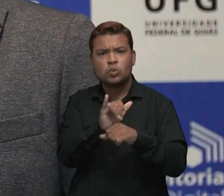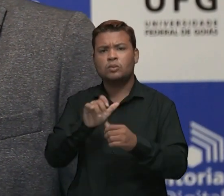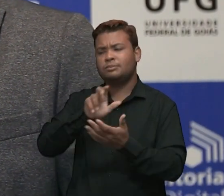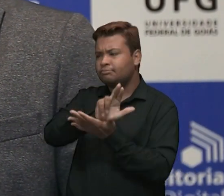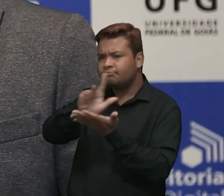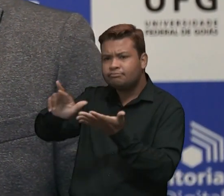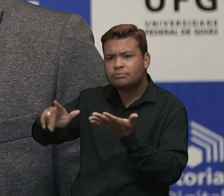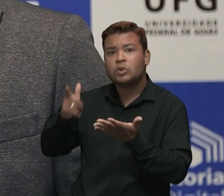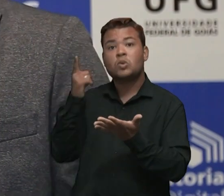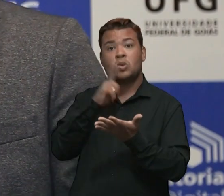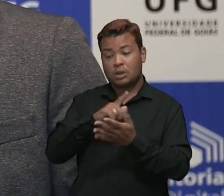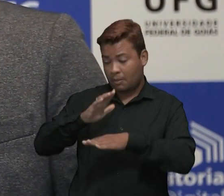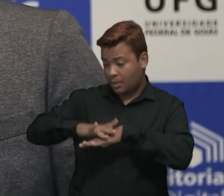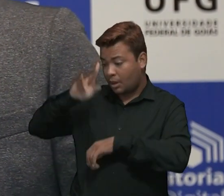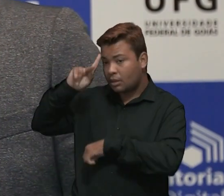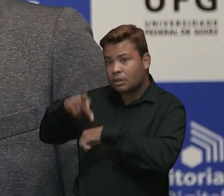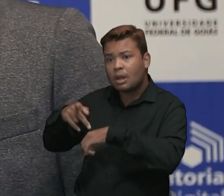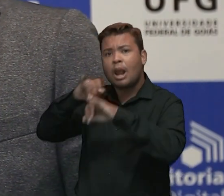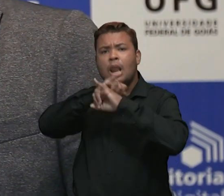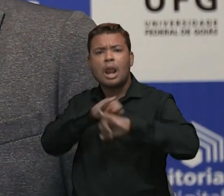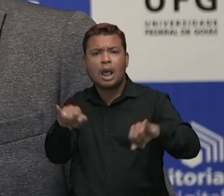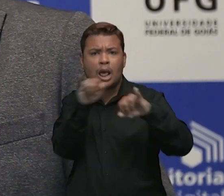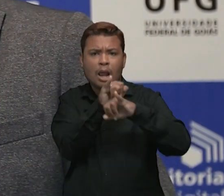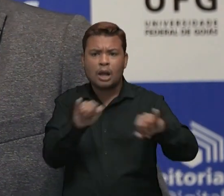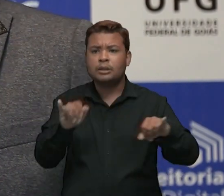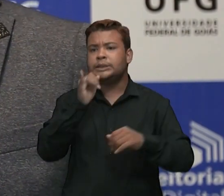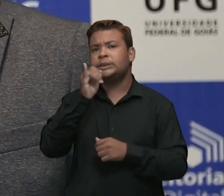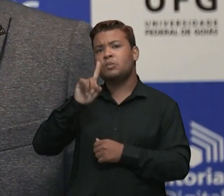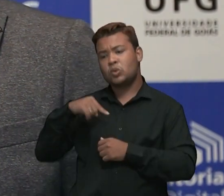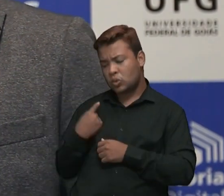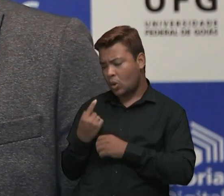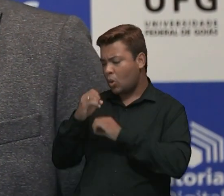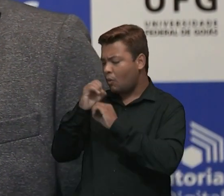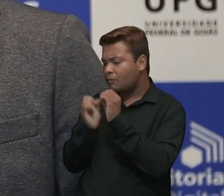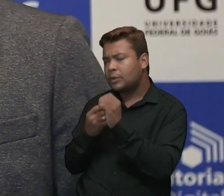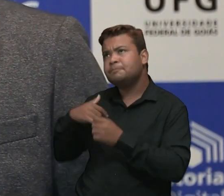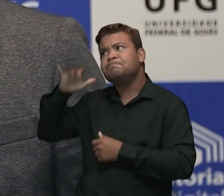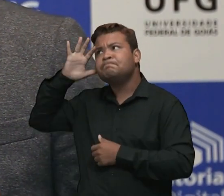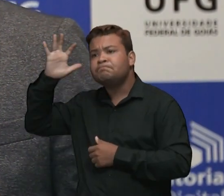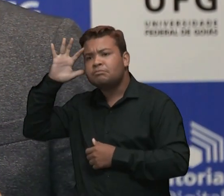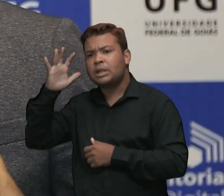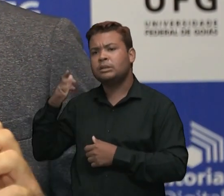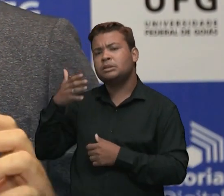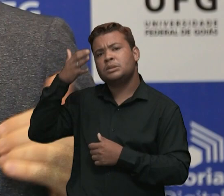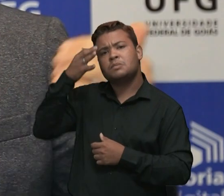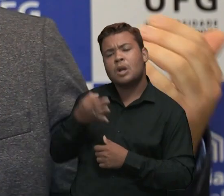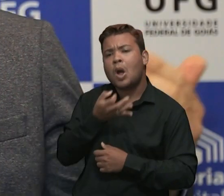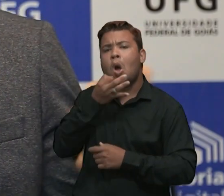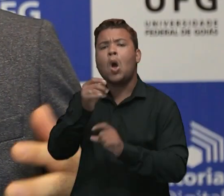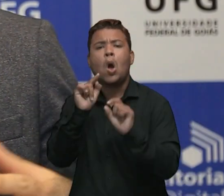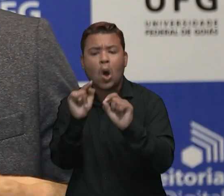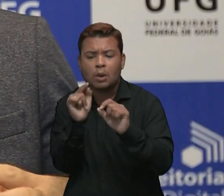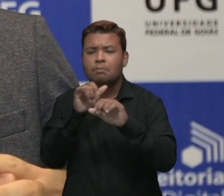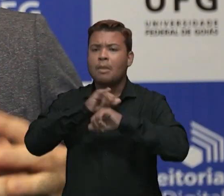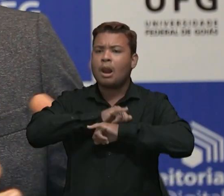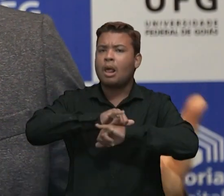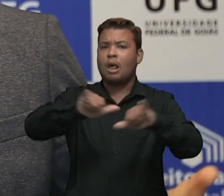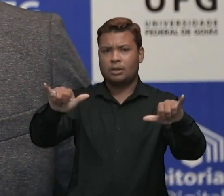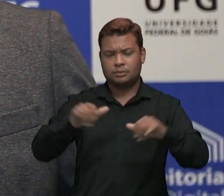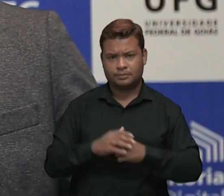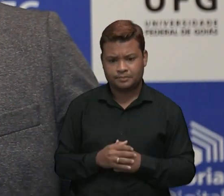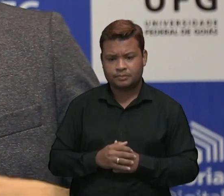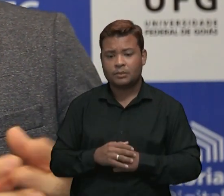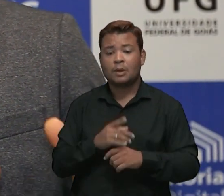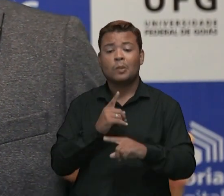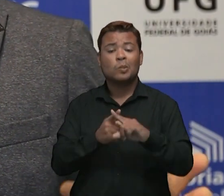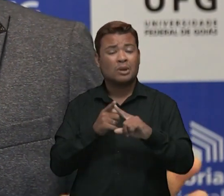efetivamente a gente pensa sobre o mundo é muito importante. A gente não ter somente os atravessadores,